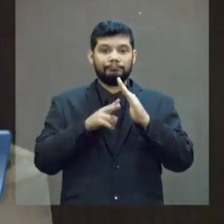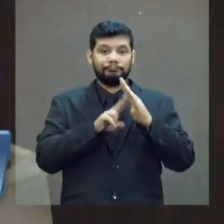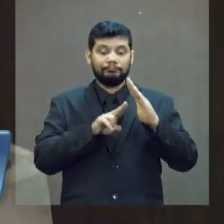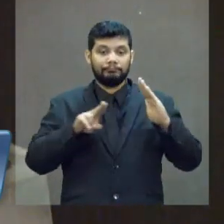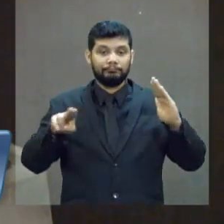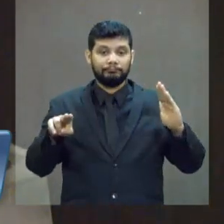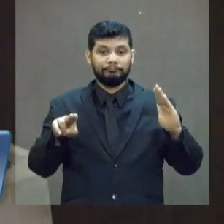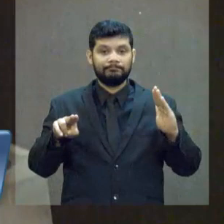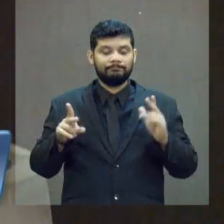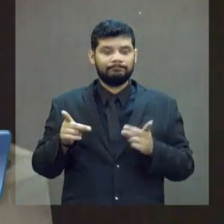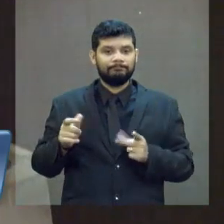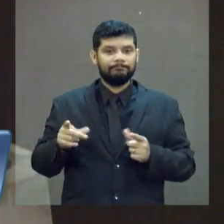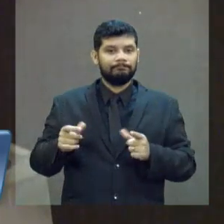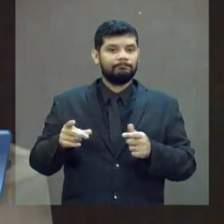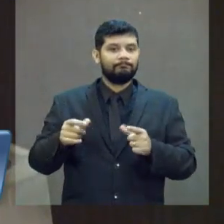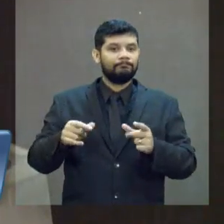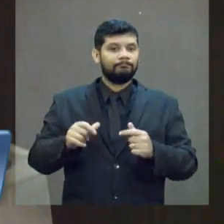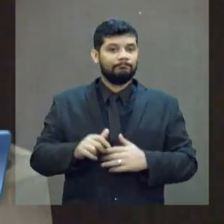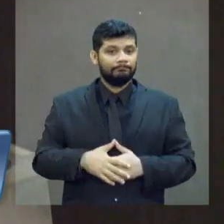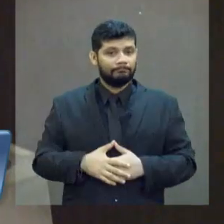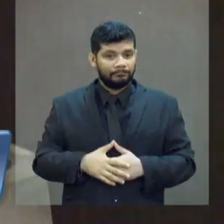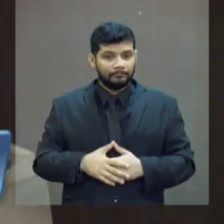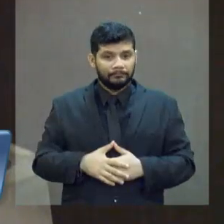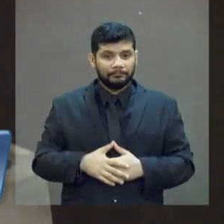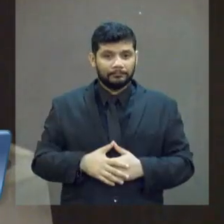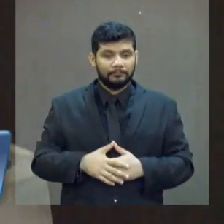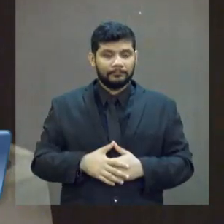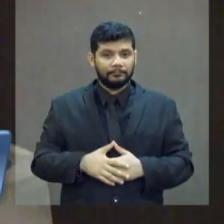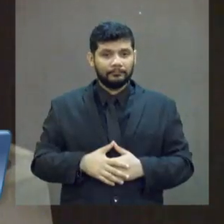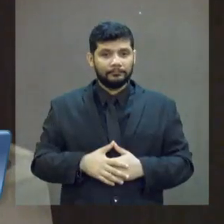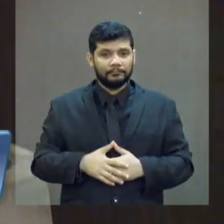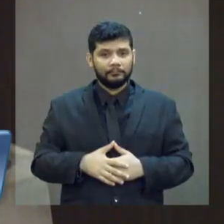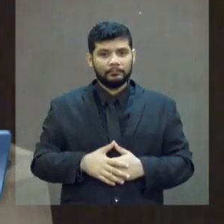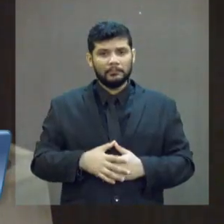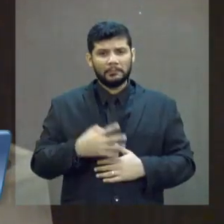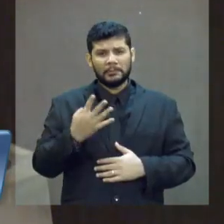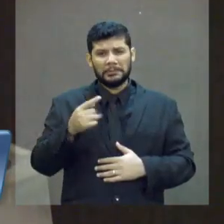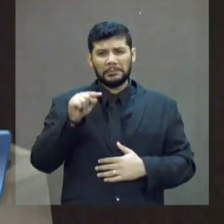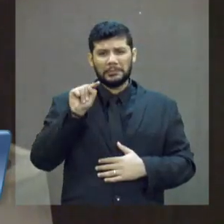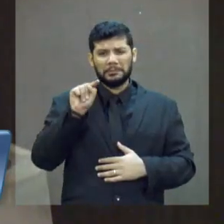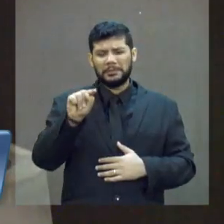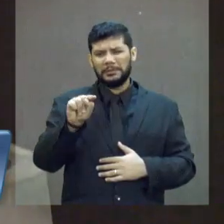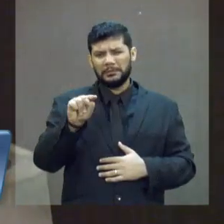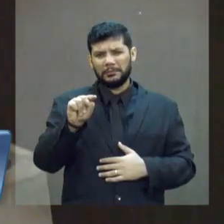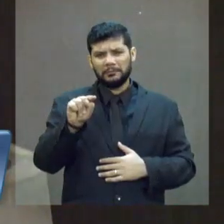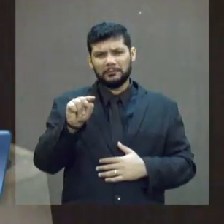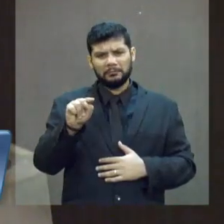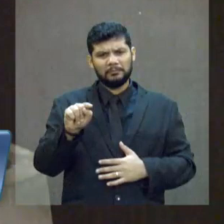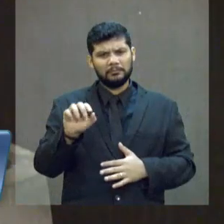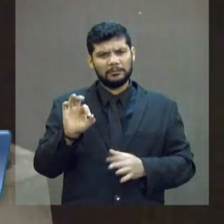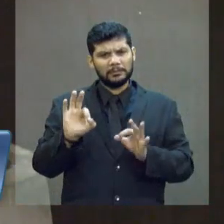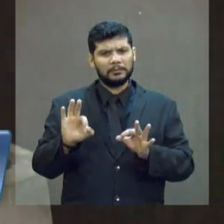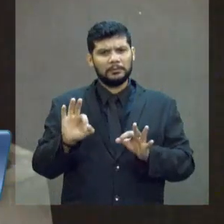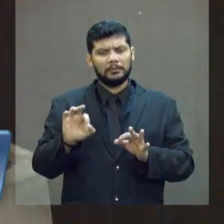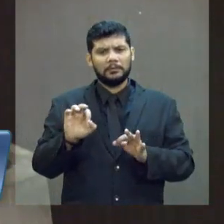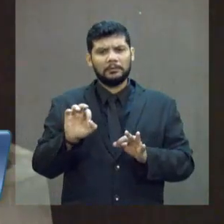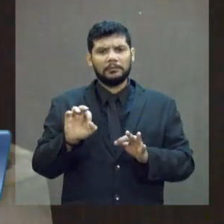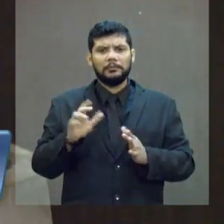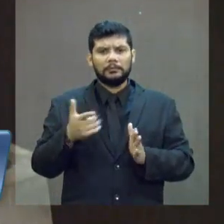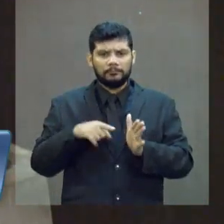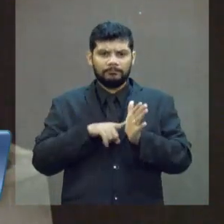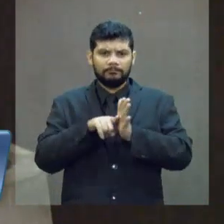permanência. Pelo menos 4 mil, para ser mais exato, de acordo com o censo SUAS,